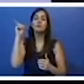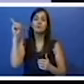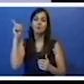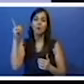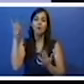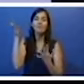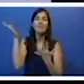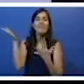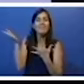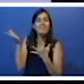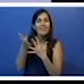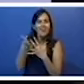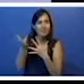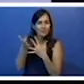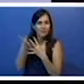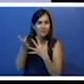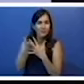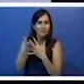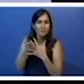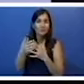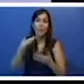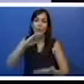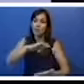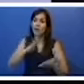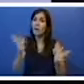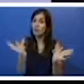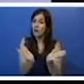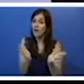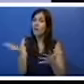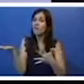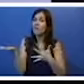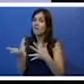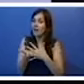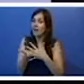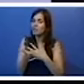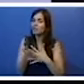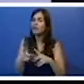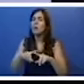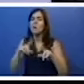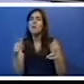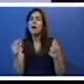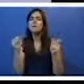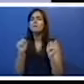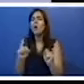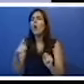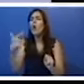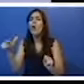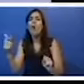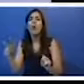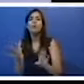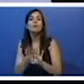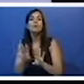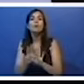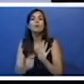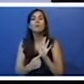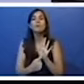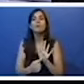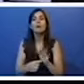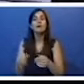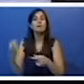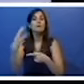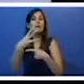metade do meu hexágono Só que tem uma outra representação nossa professora porque três